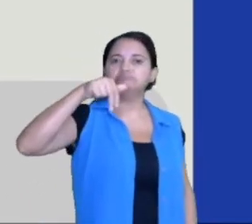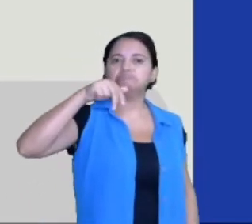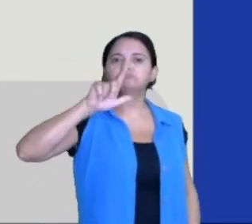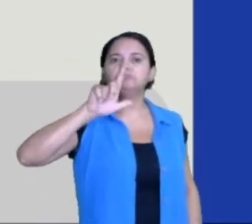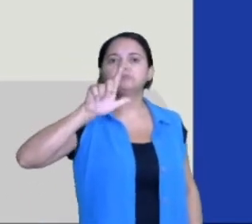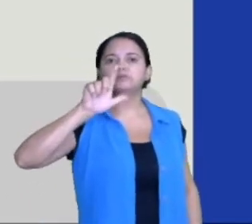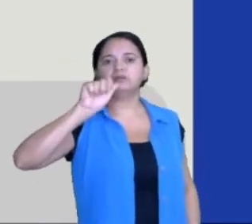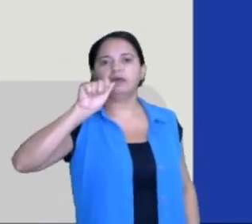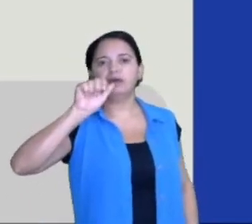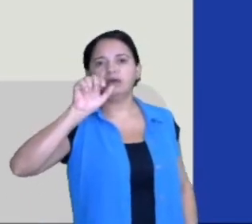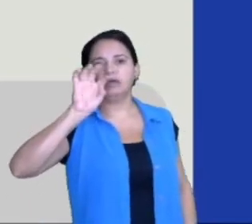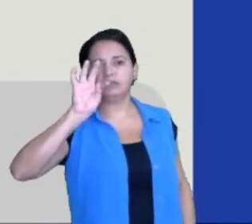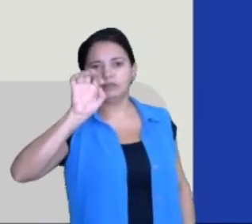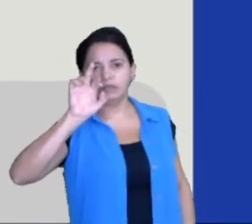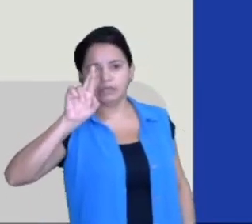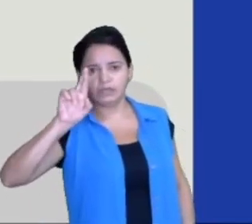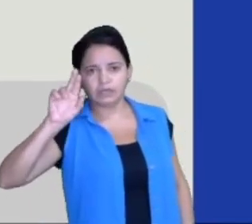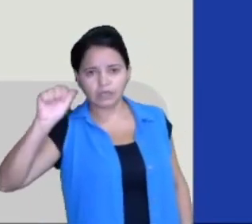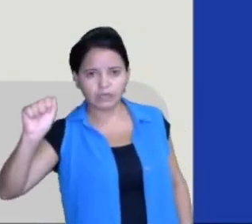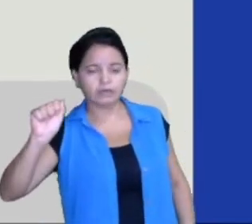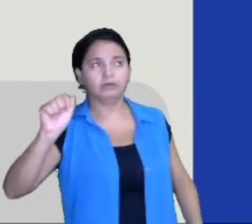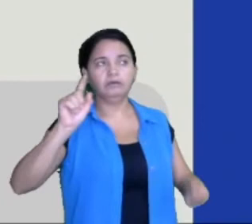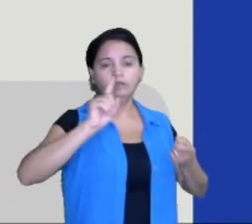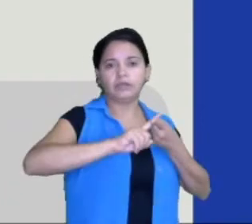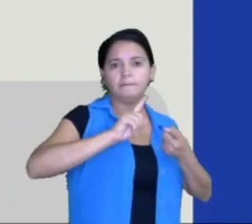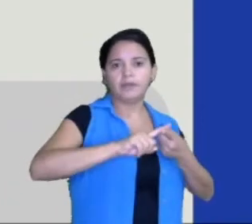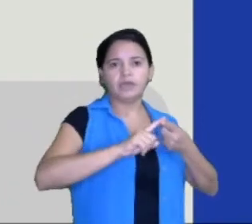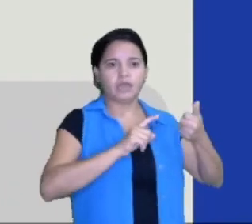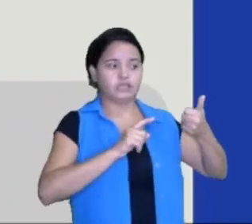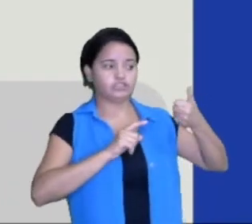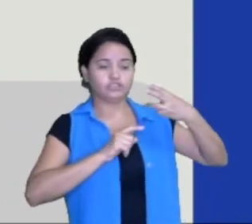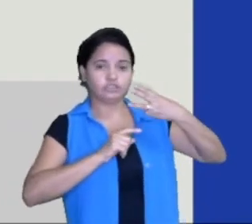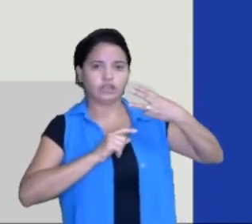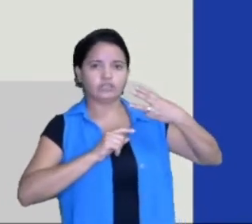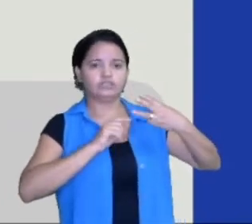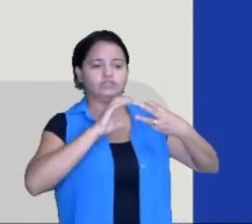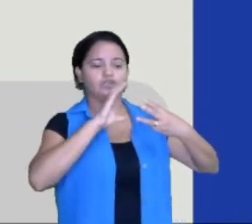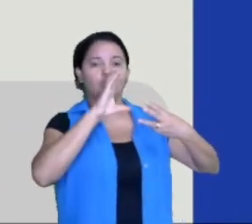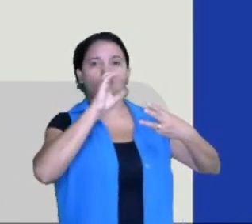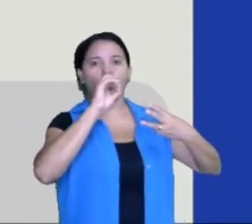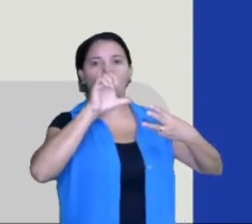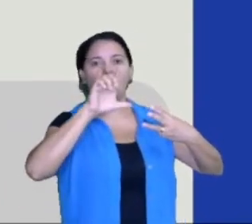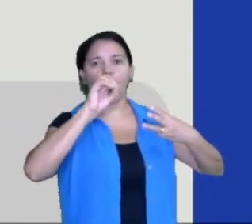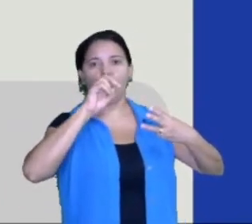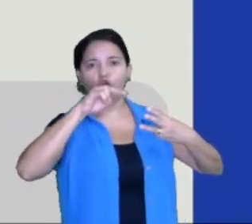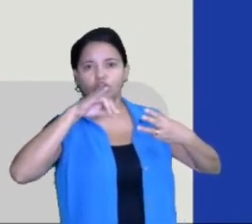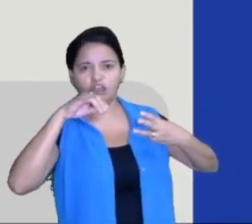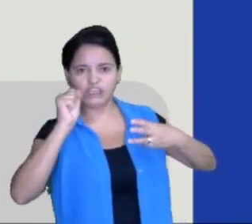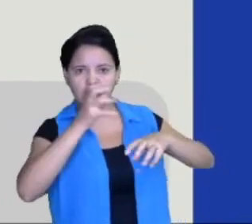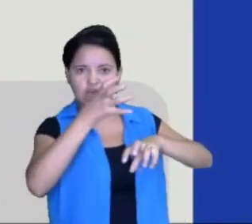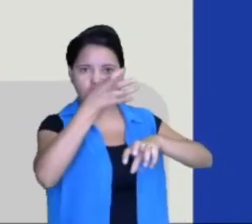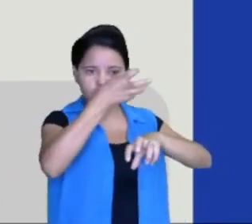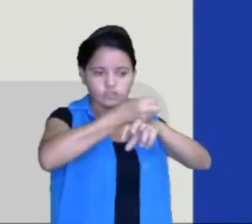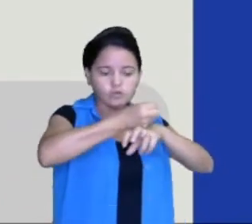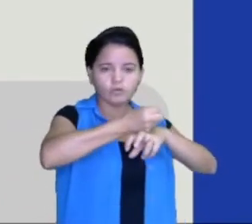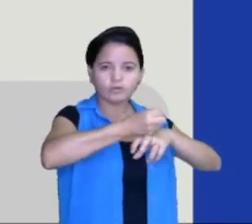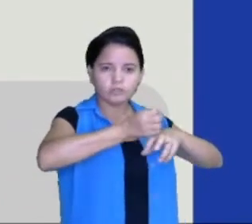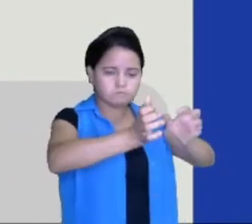Professor Flávio, o que seria divergência? Divergência